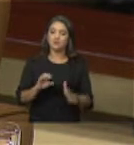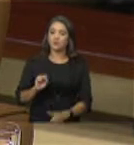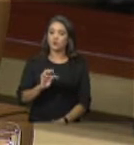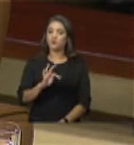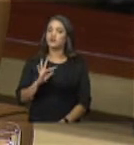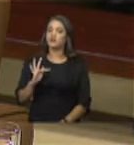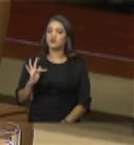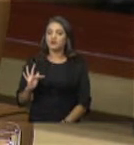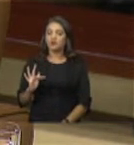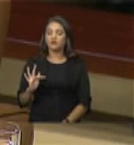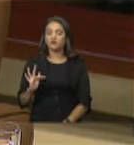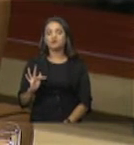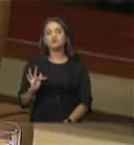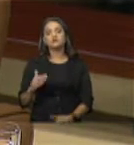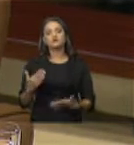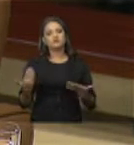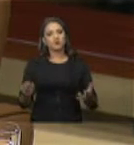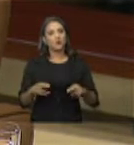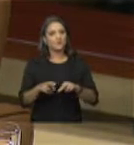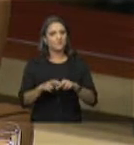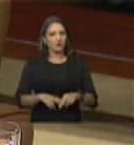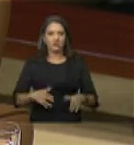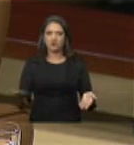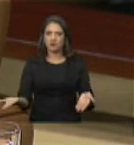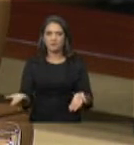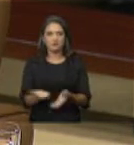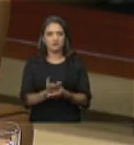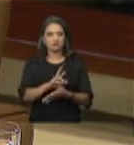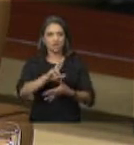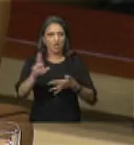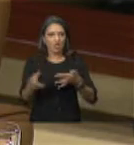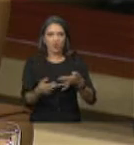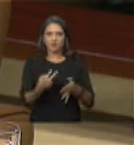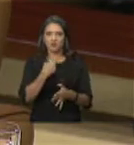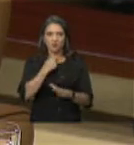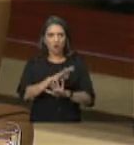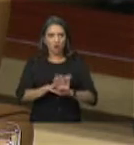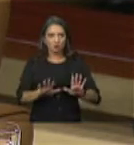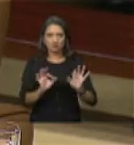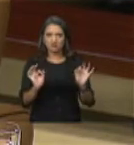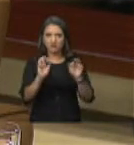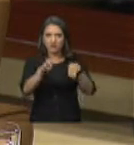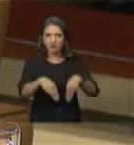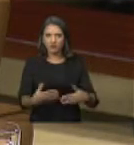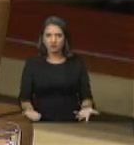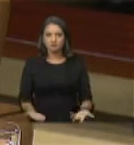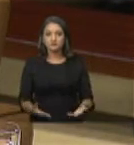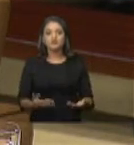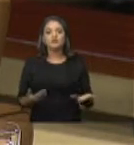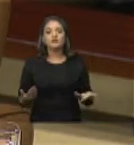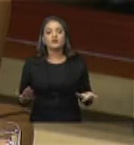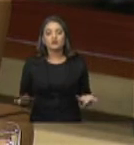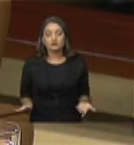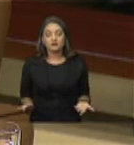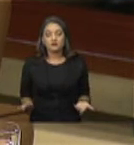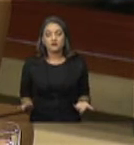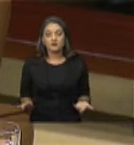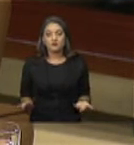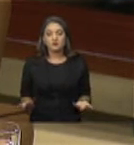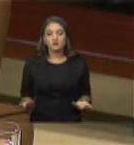tanto que a decisão transitou Em julgado e portanto nada obstante